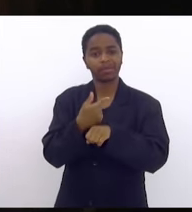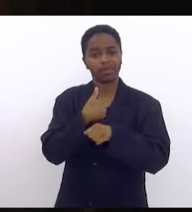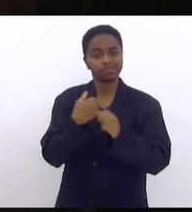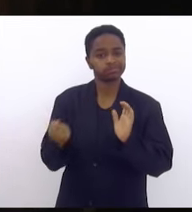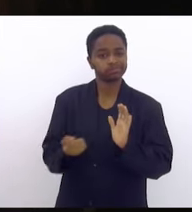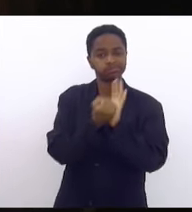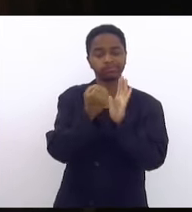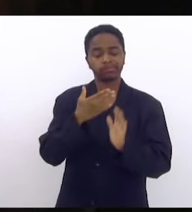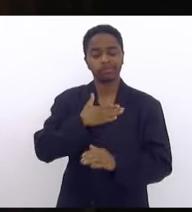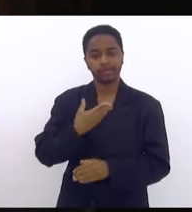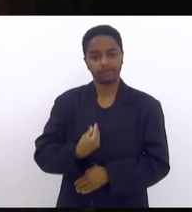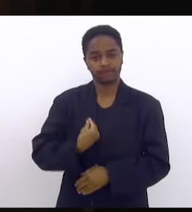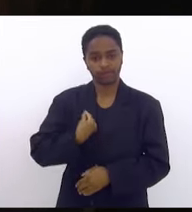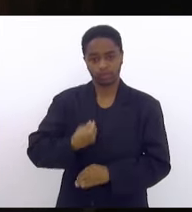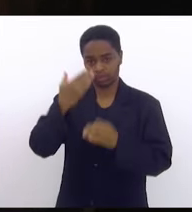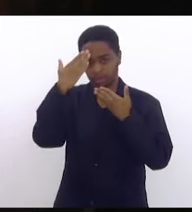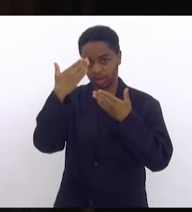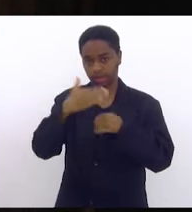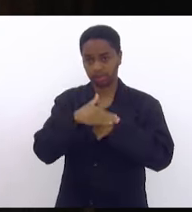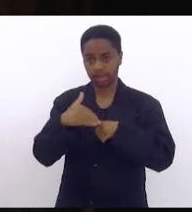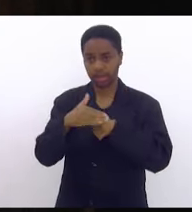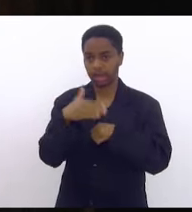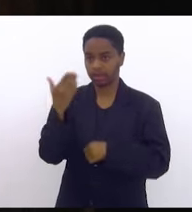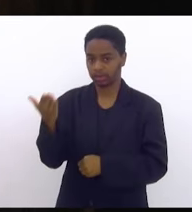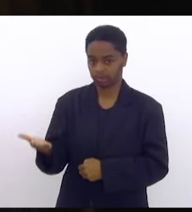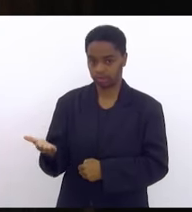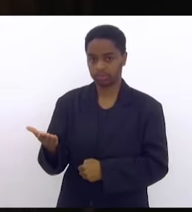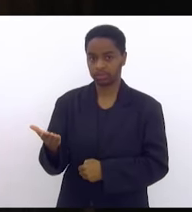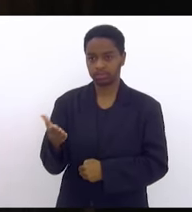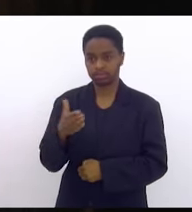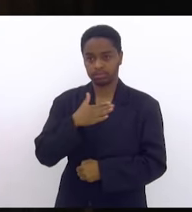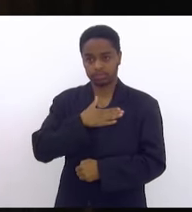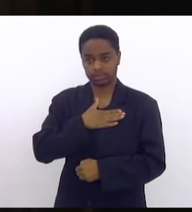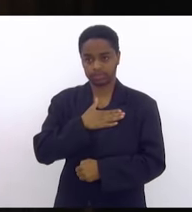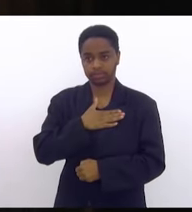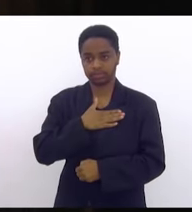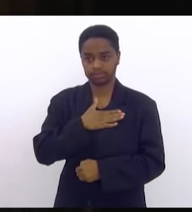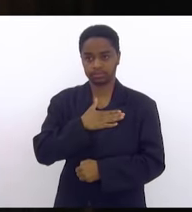Muito obrigado por esse carinho que Vossa Excelência tem com a minha pessoa.